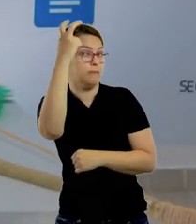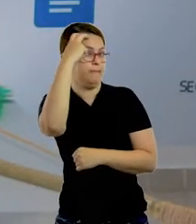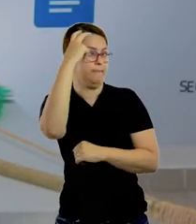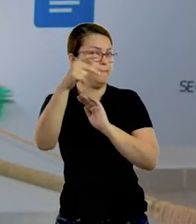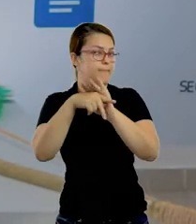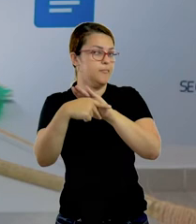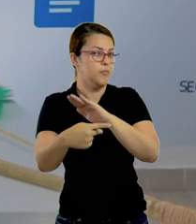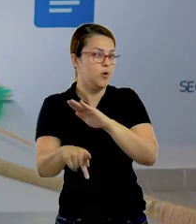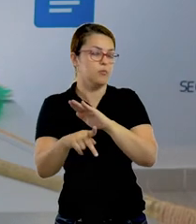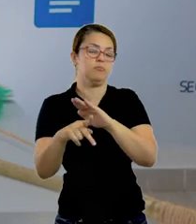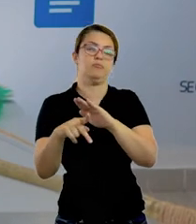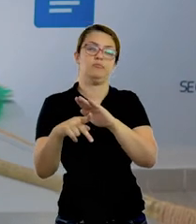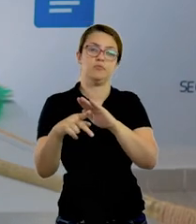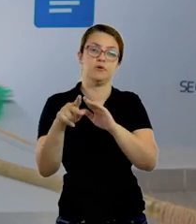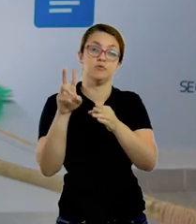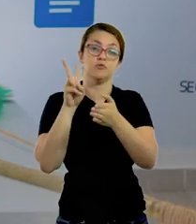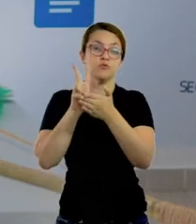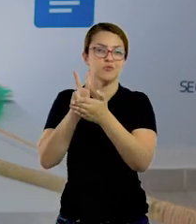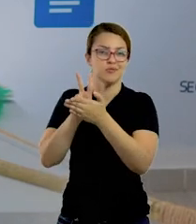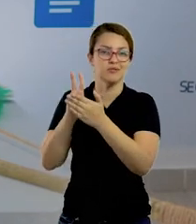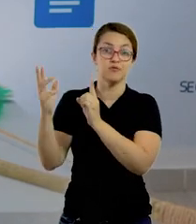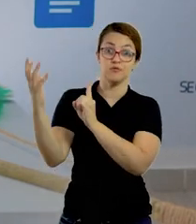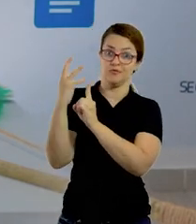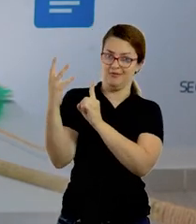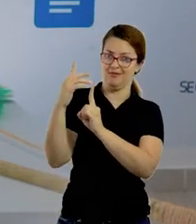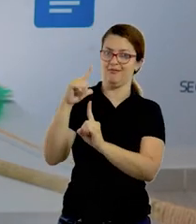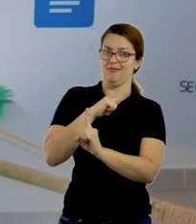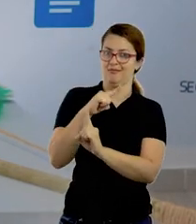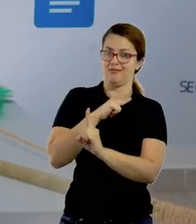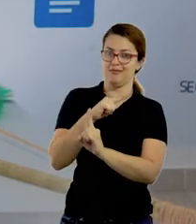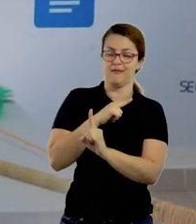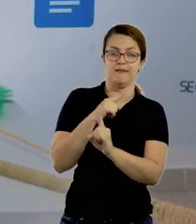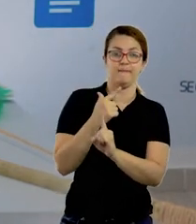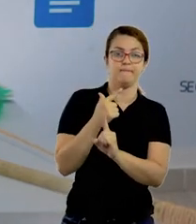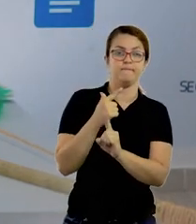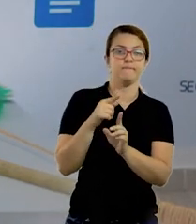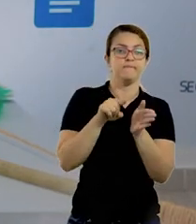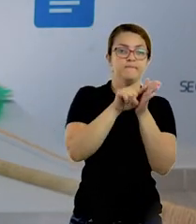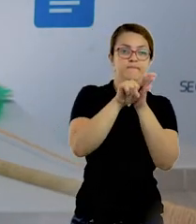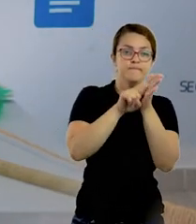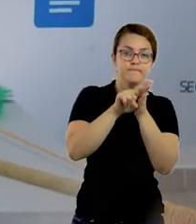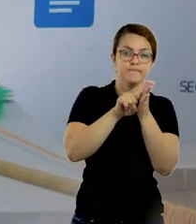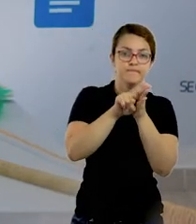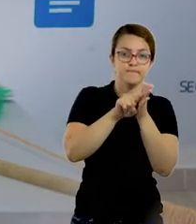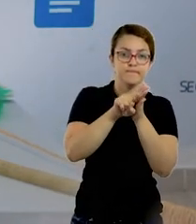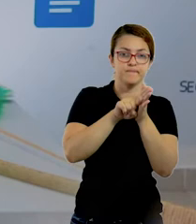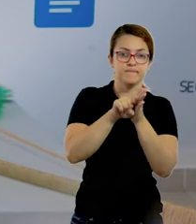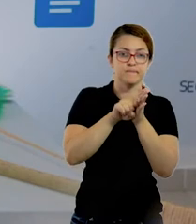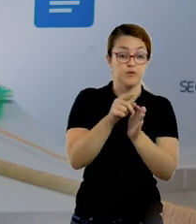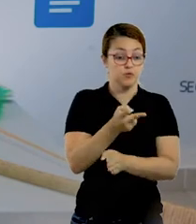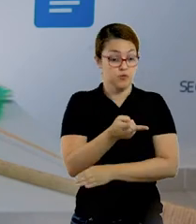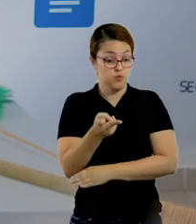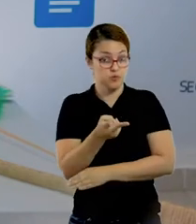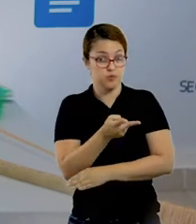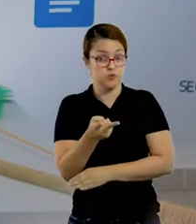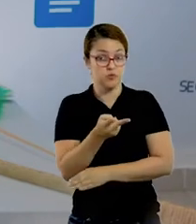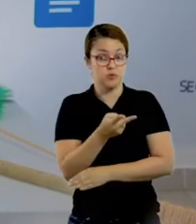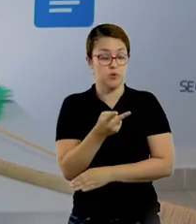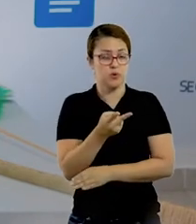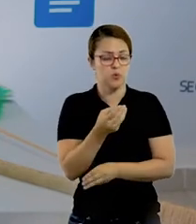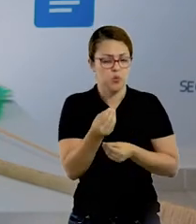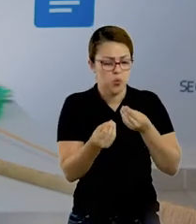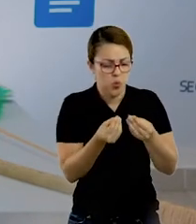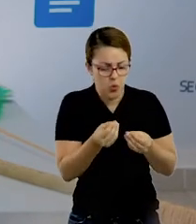e saber as influências que tem sobre o nosso modo de viver, você vai pesquisar dois instrumentos musicais